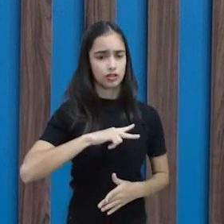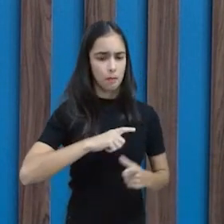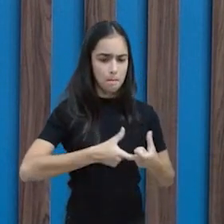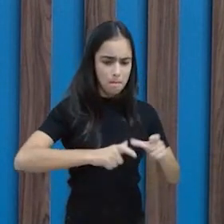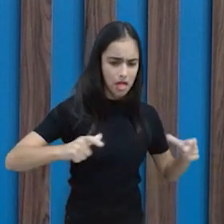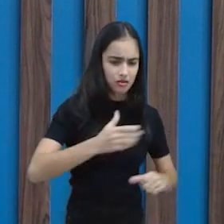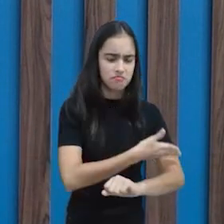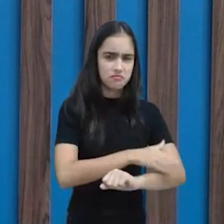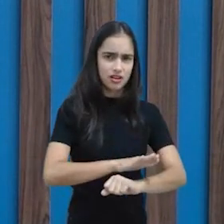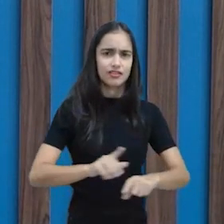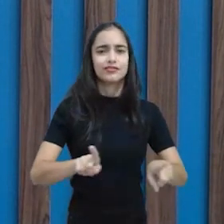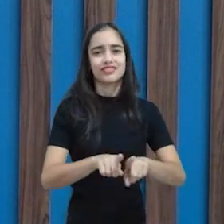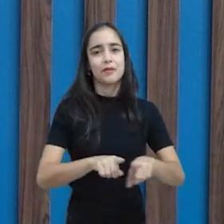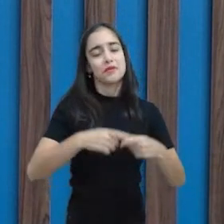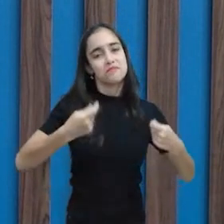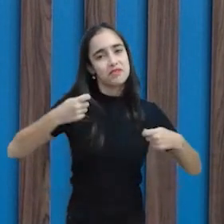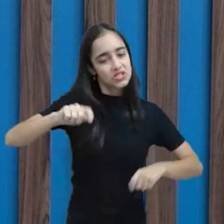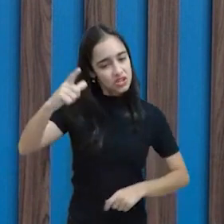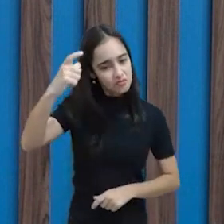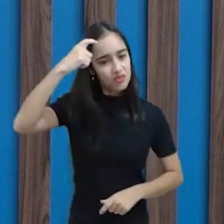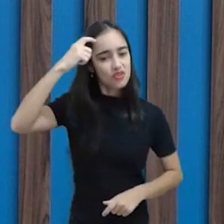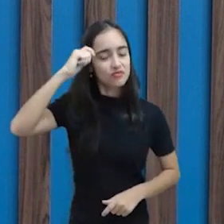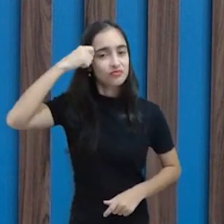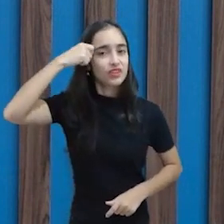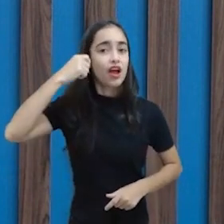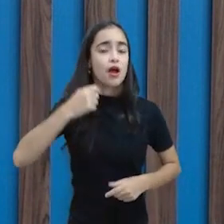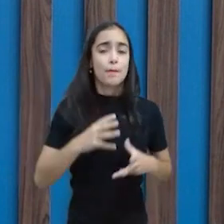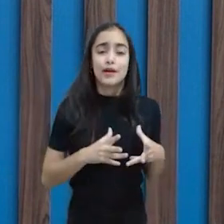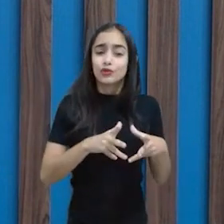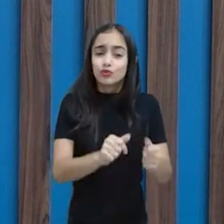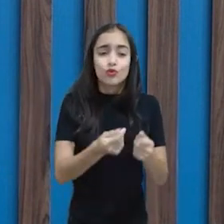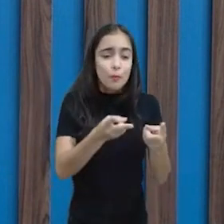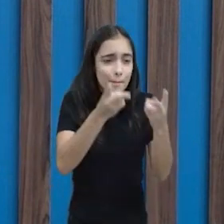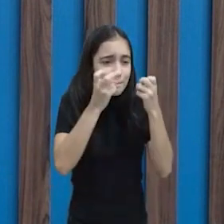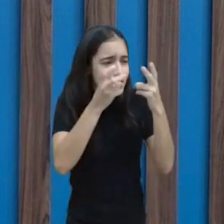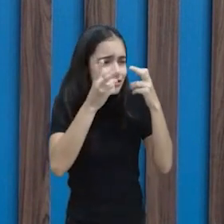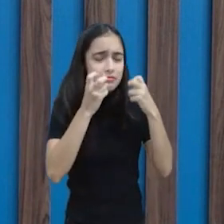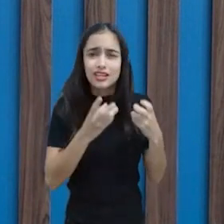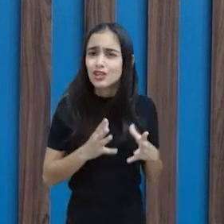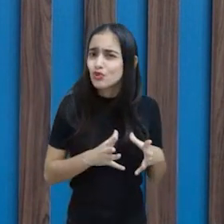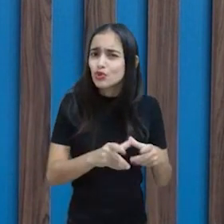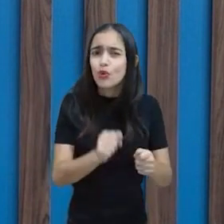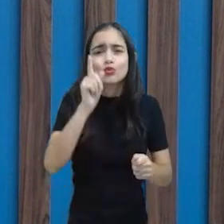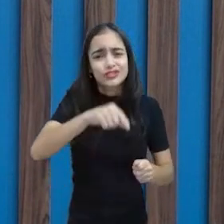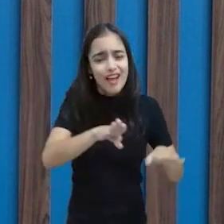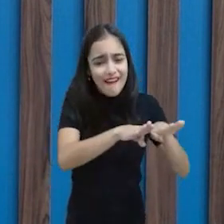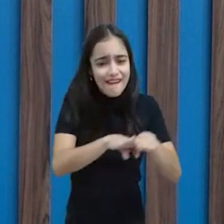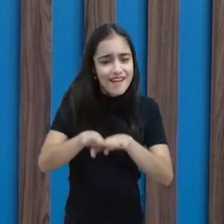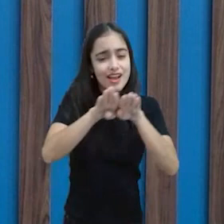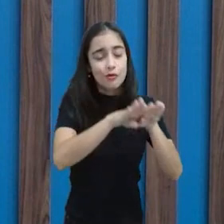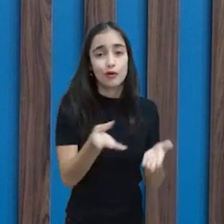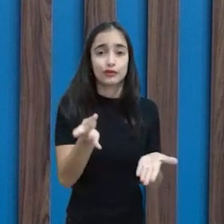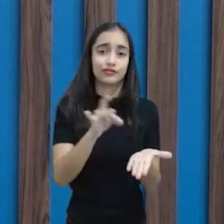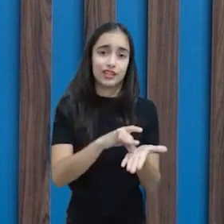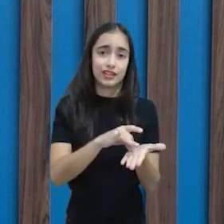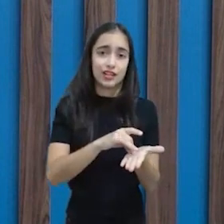precisa ter essa conscientização para que eles percebam que todos somos iguais mesmo, não tem essa história de divisão e